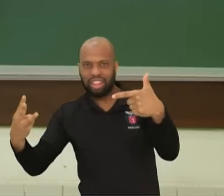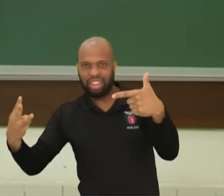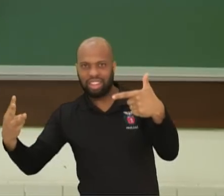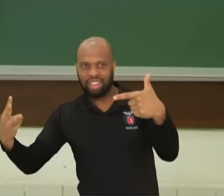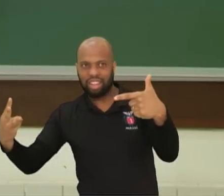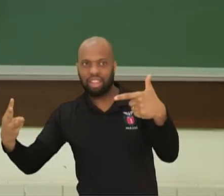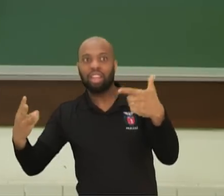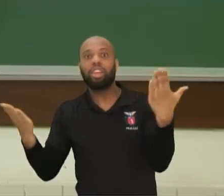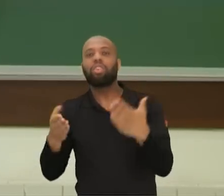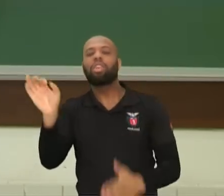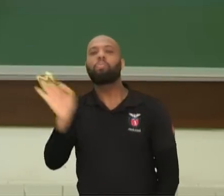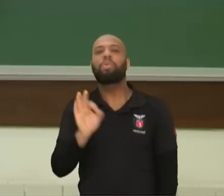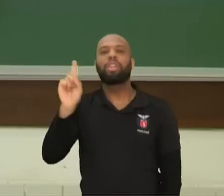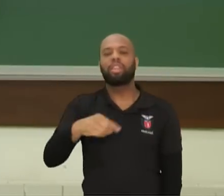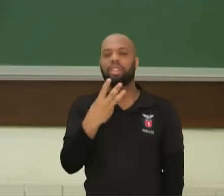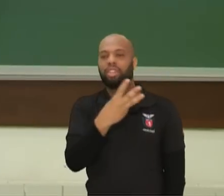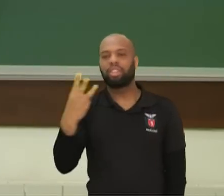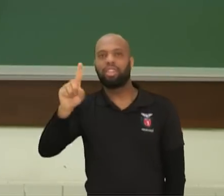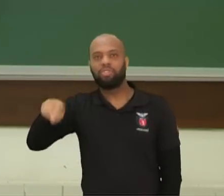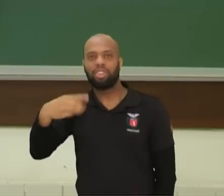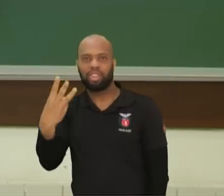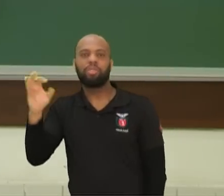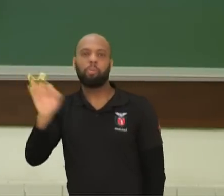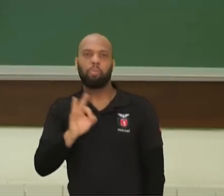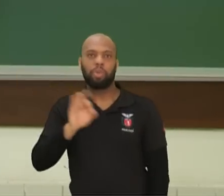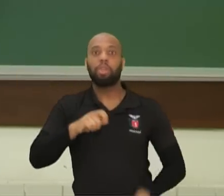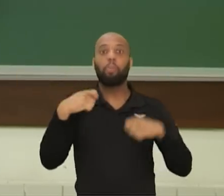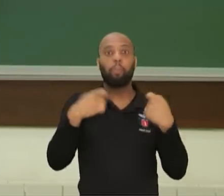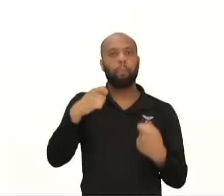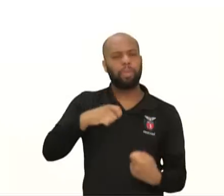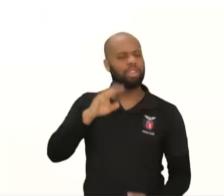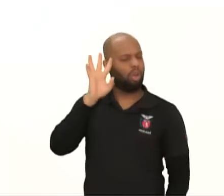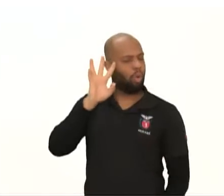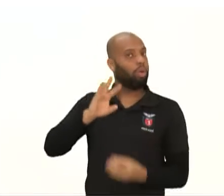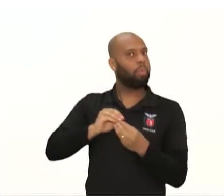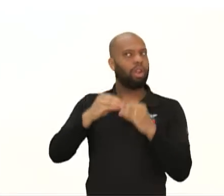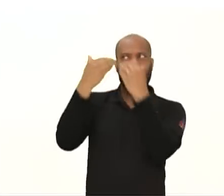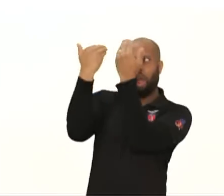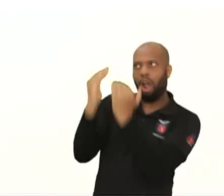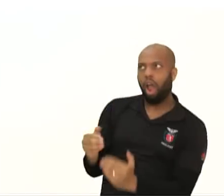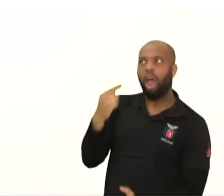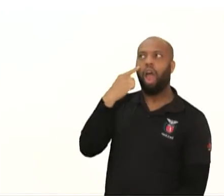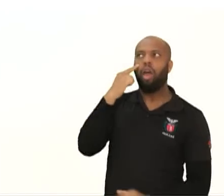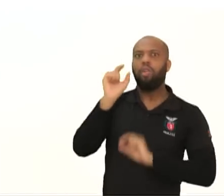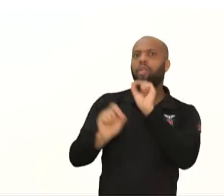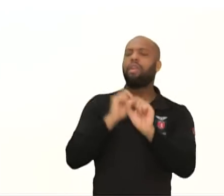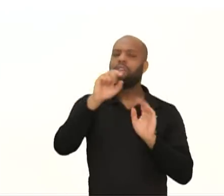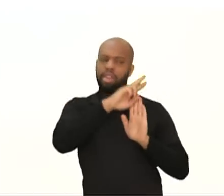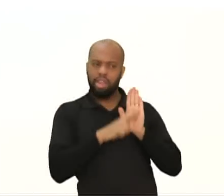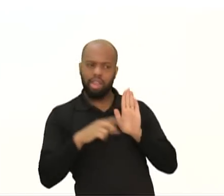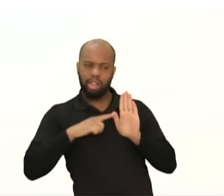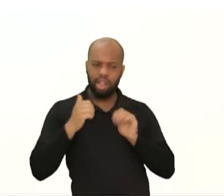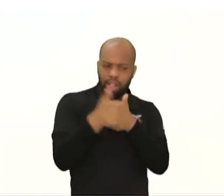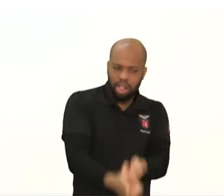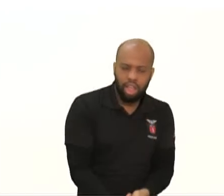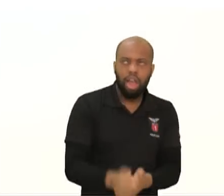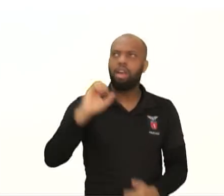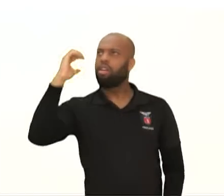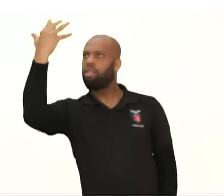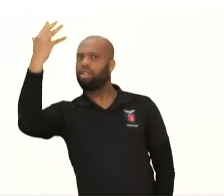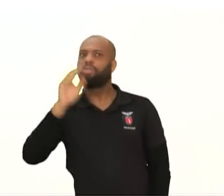Nossa, bem mais fácil, não é? Então, é só você interpretar, analisar, ver a condição para que o evento